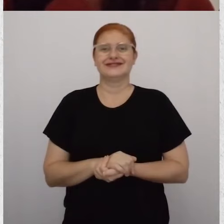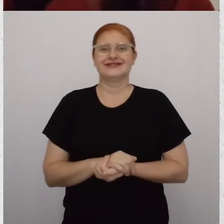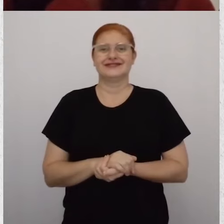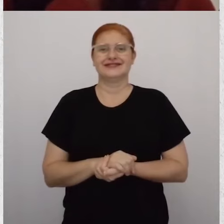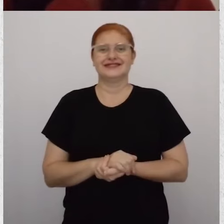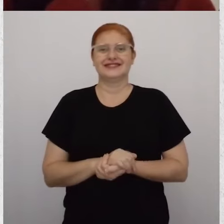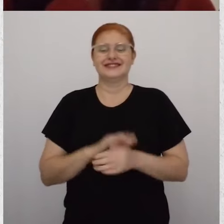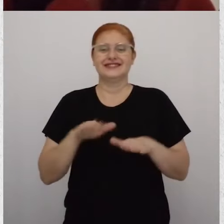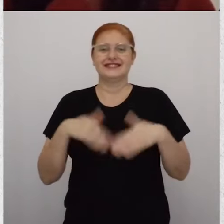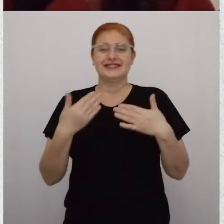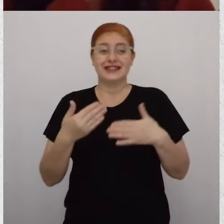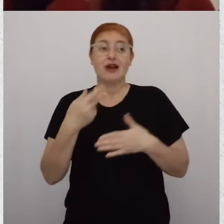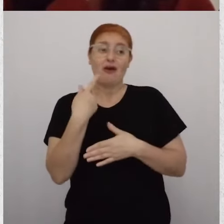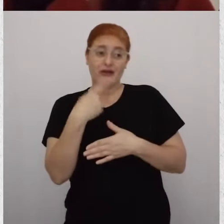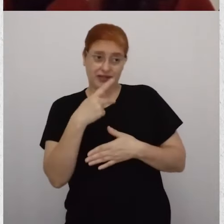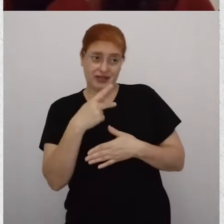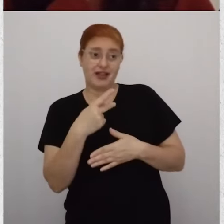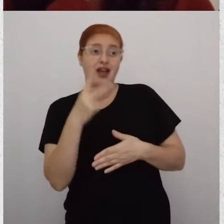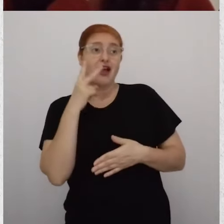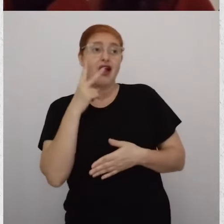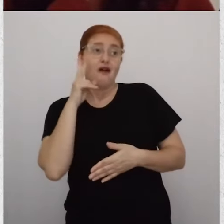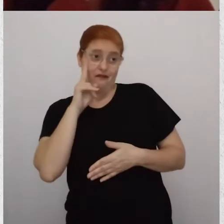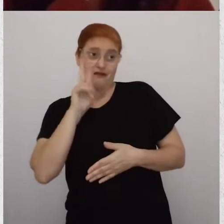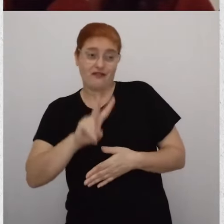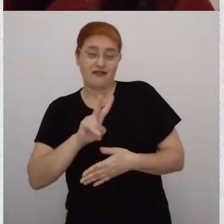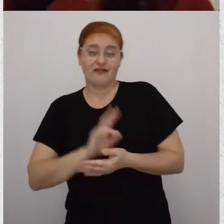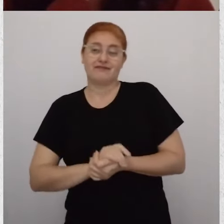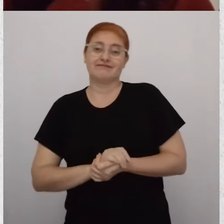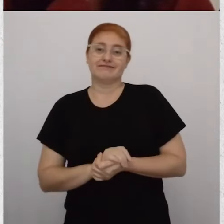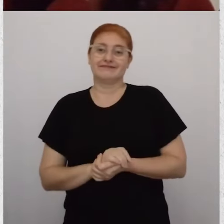Porque o teu apareceu, sabe? Então,